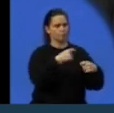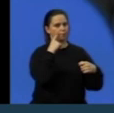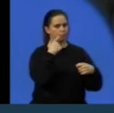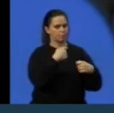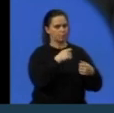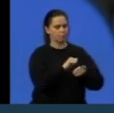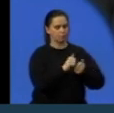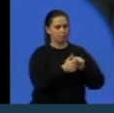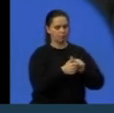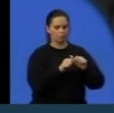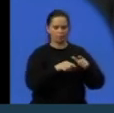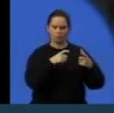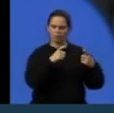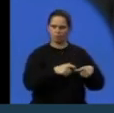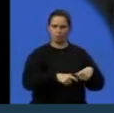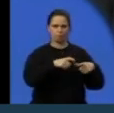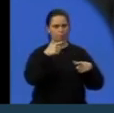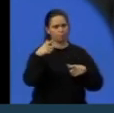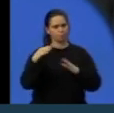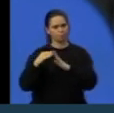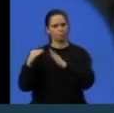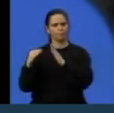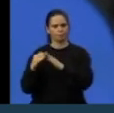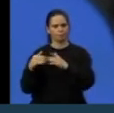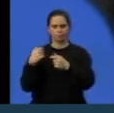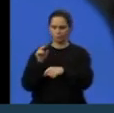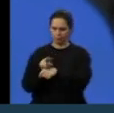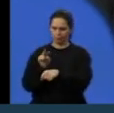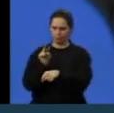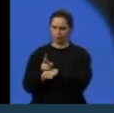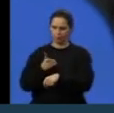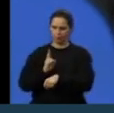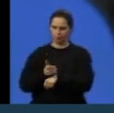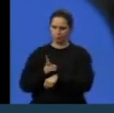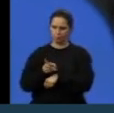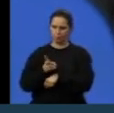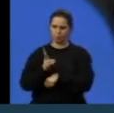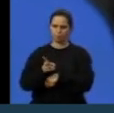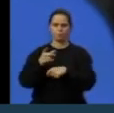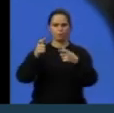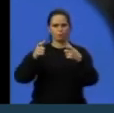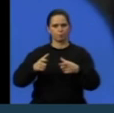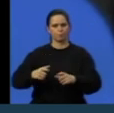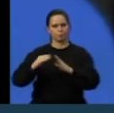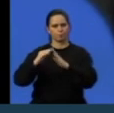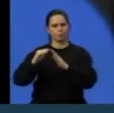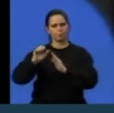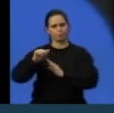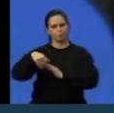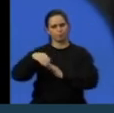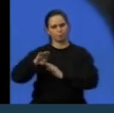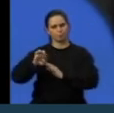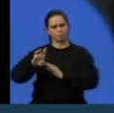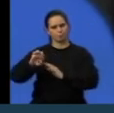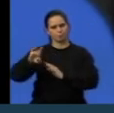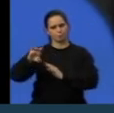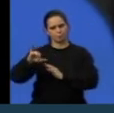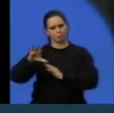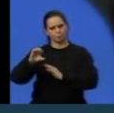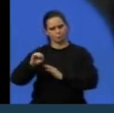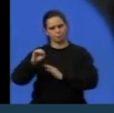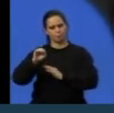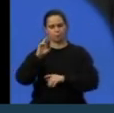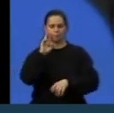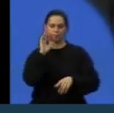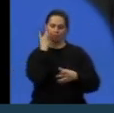ser fora do ambiente hospitalar, logo dentro de um ambulatório. Programas de atenção domiciliar,